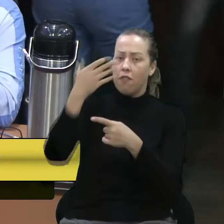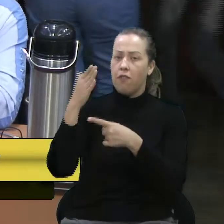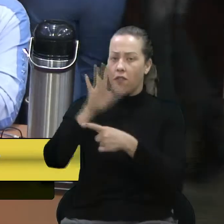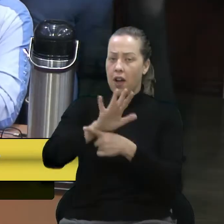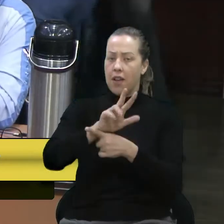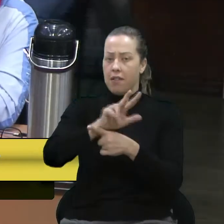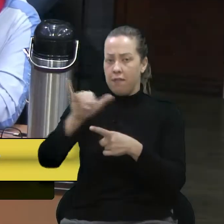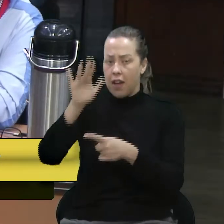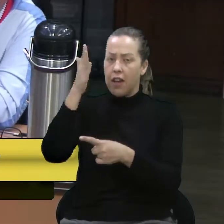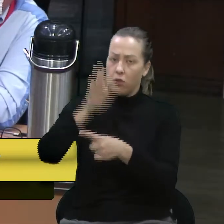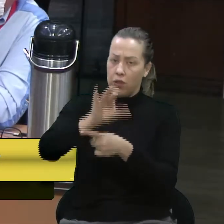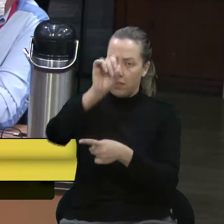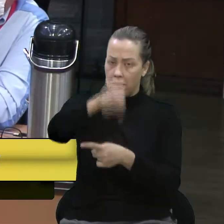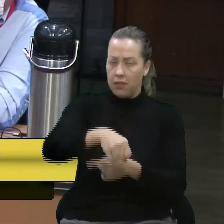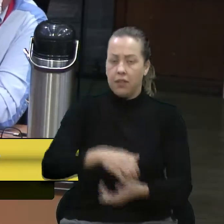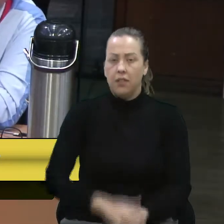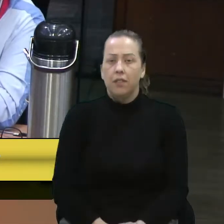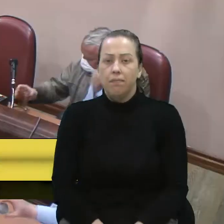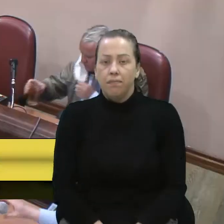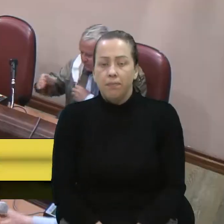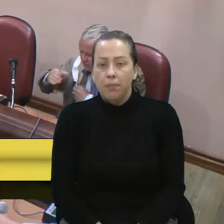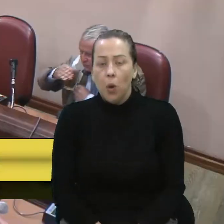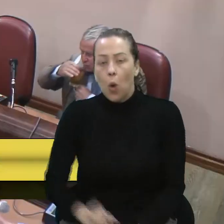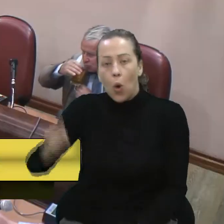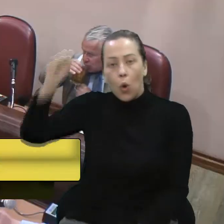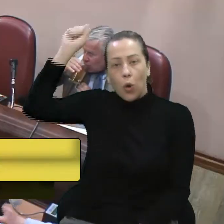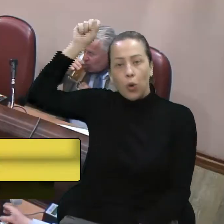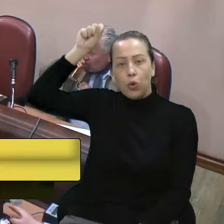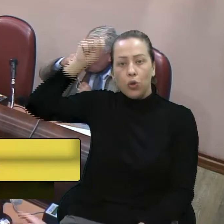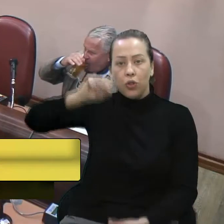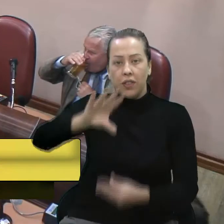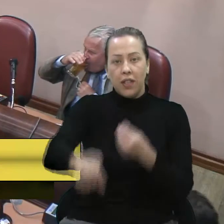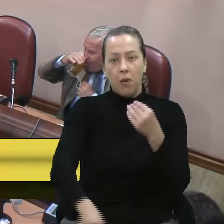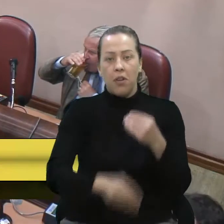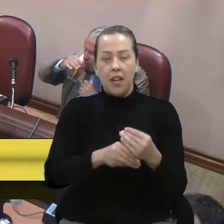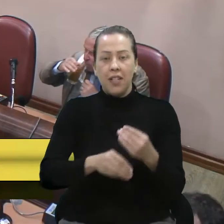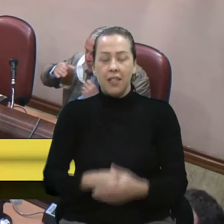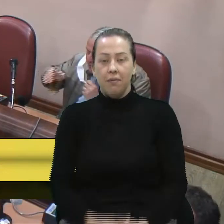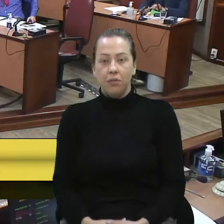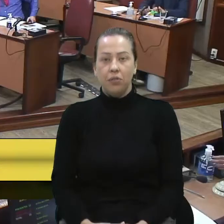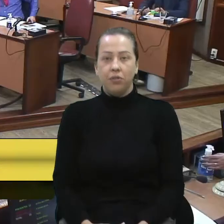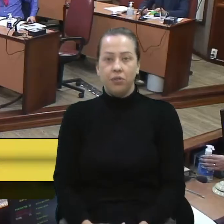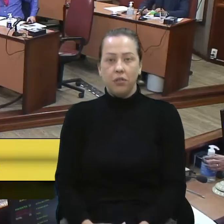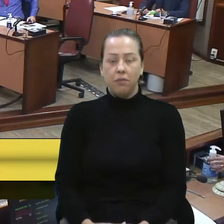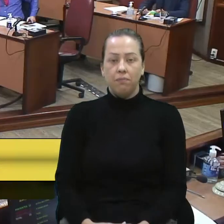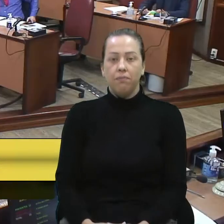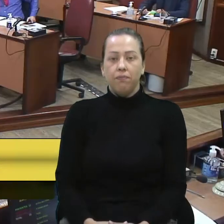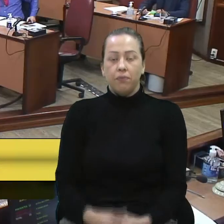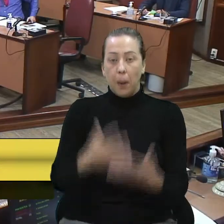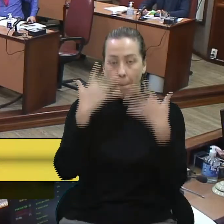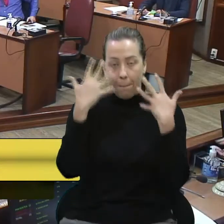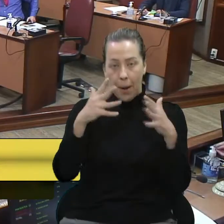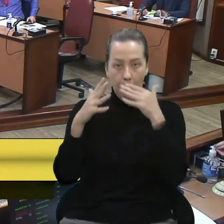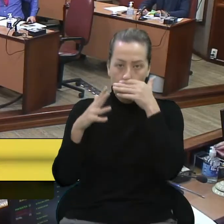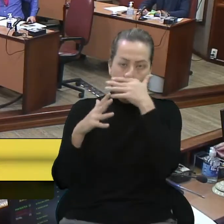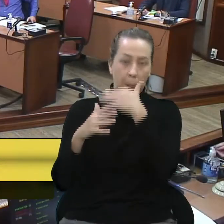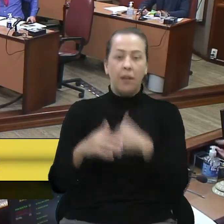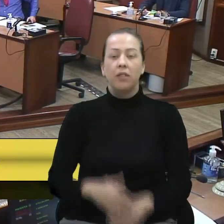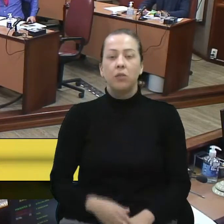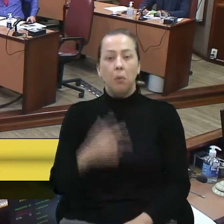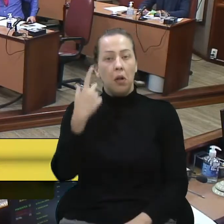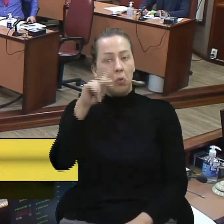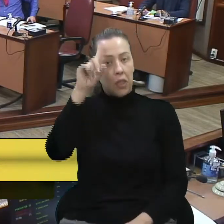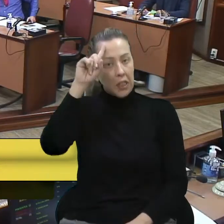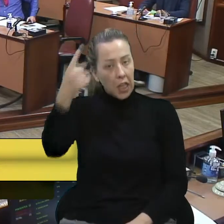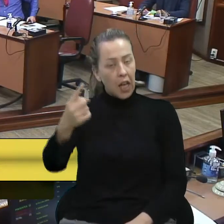município. Obrigado, vereador Xuxa. Bem rápido, vereador, parabéns ao senhor. Para essa